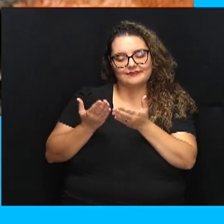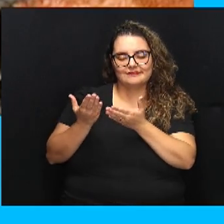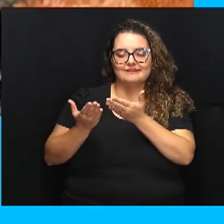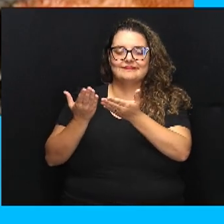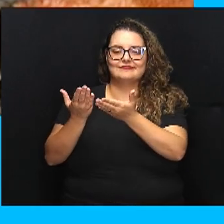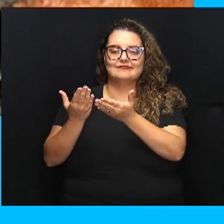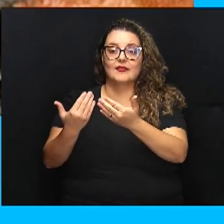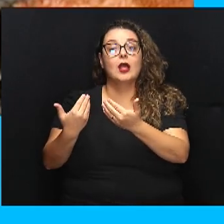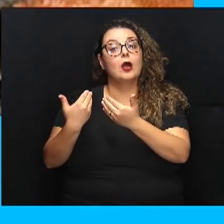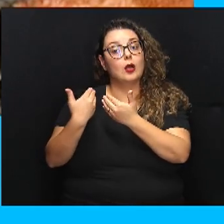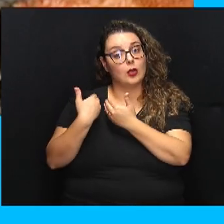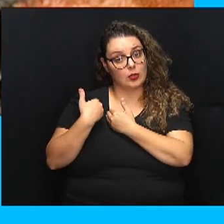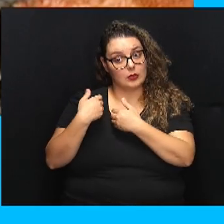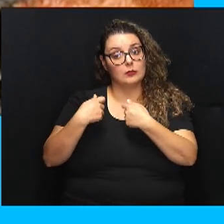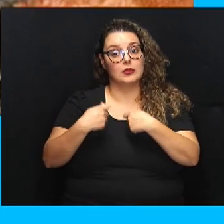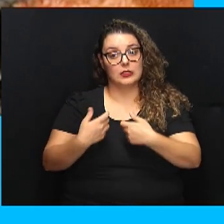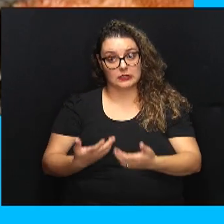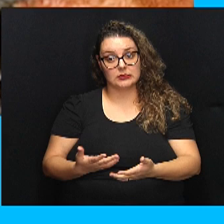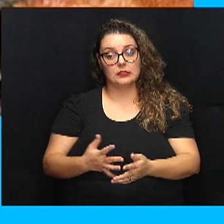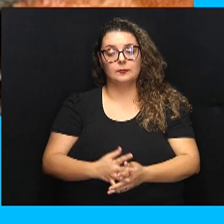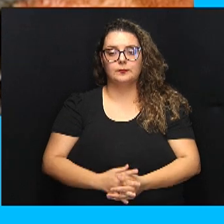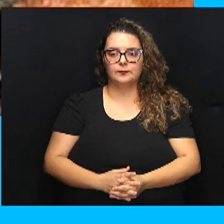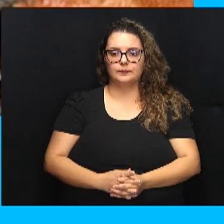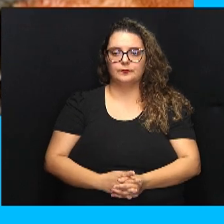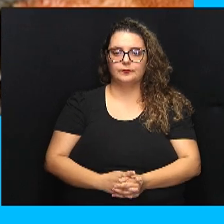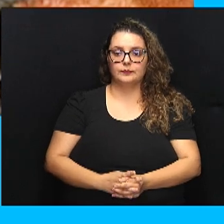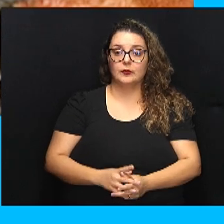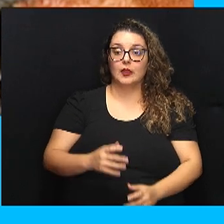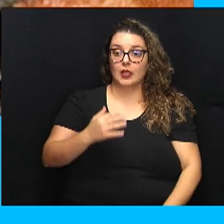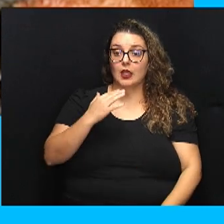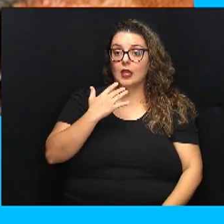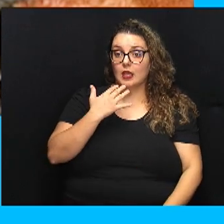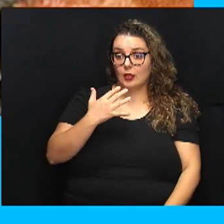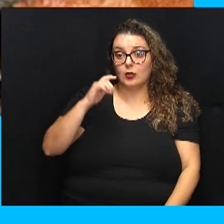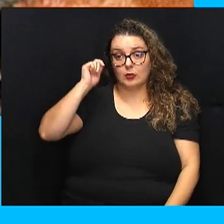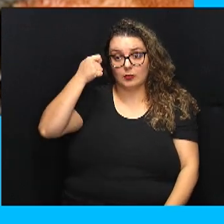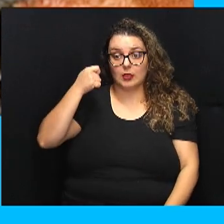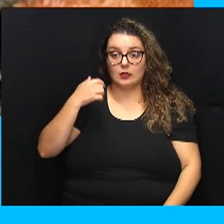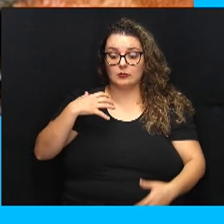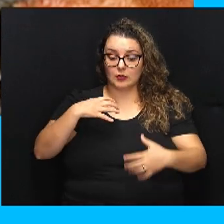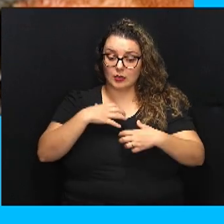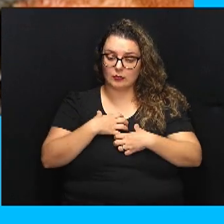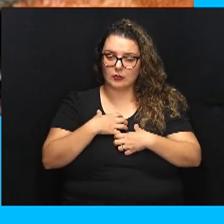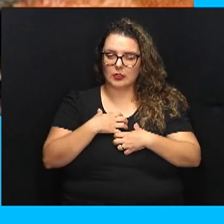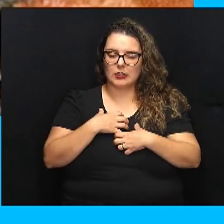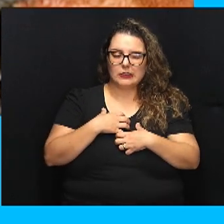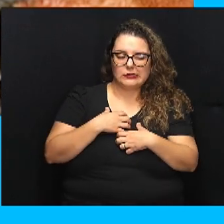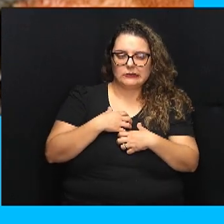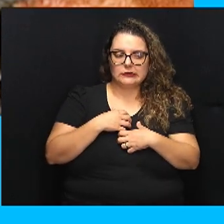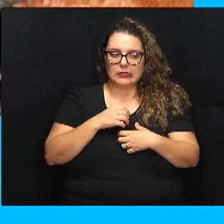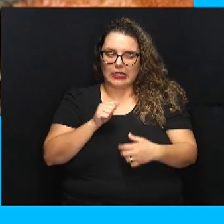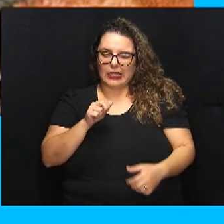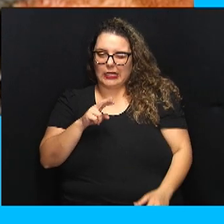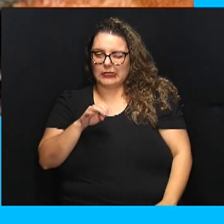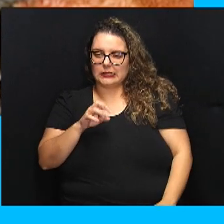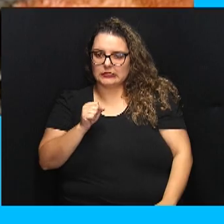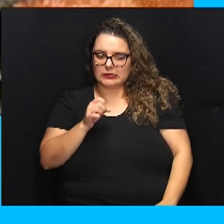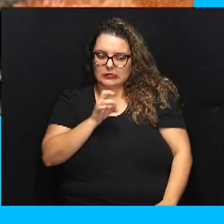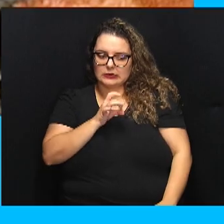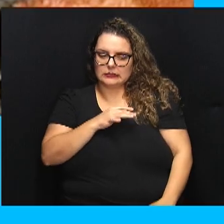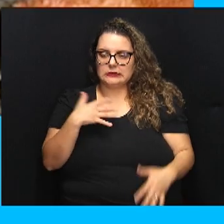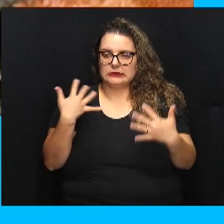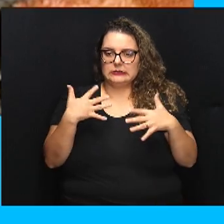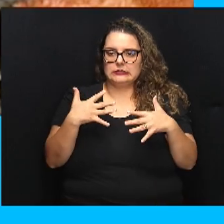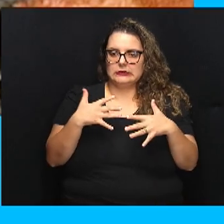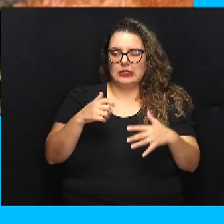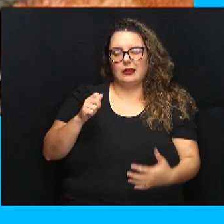com responsabilidade. Ela é de cor preta, tem um temperamento um pouco arisco, arredia e assustada.